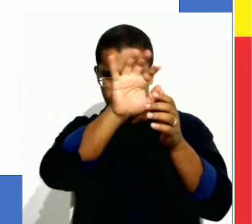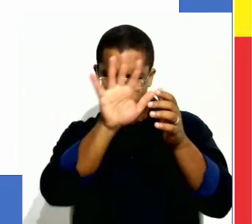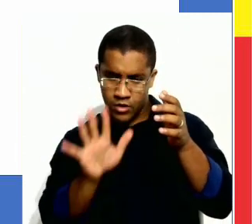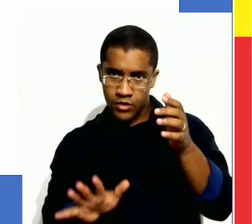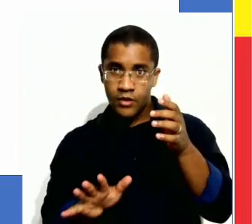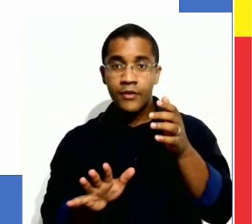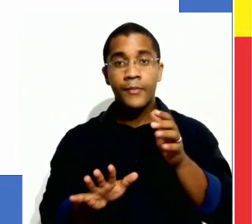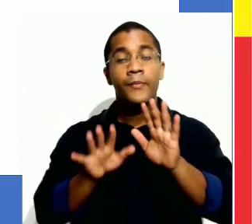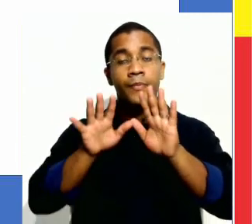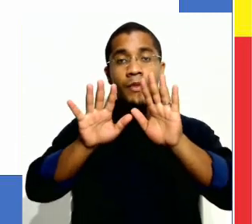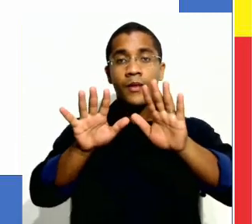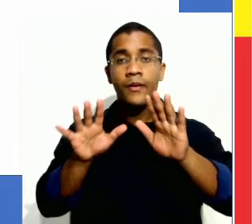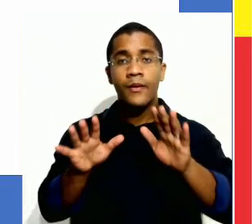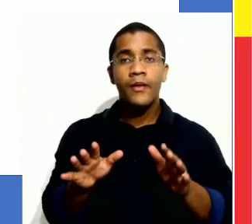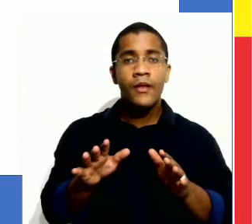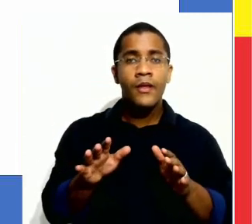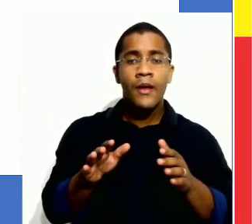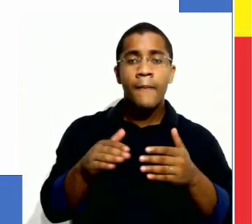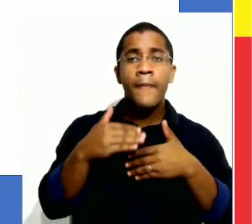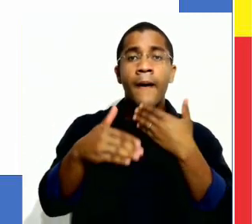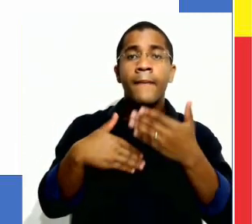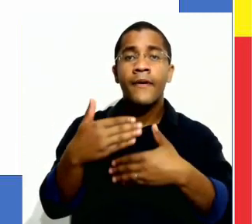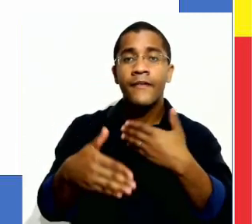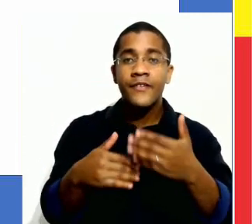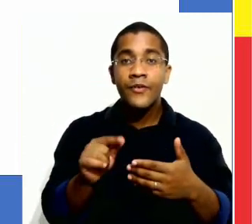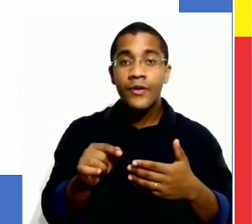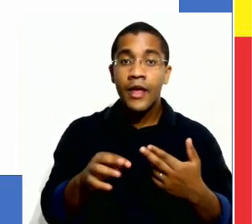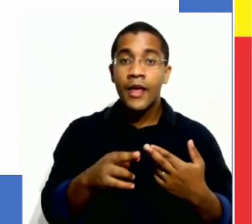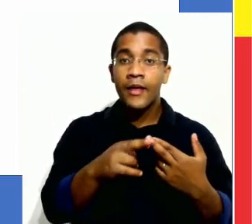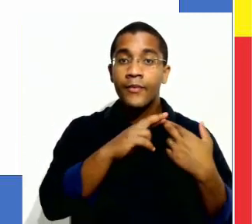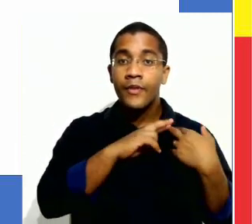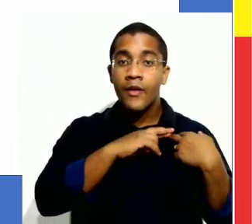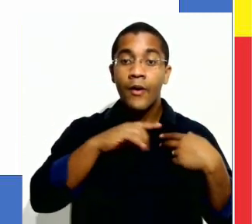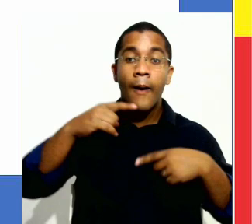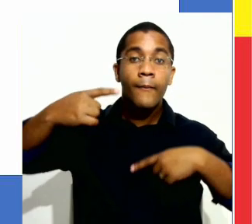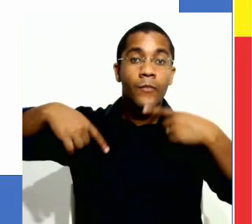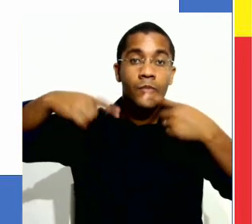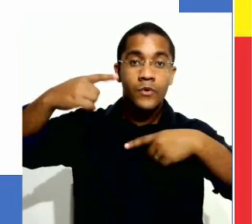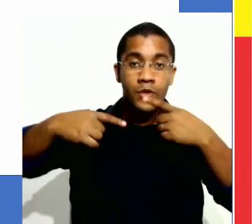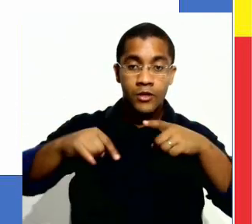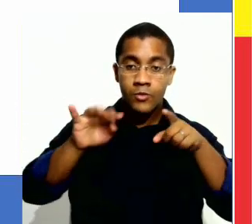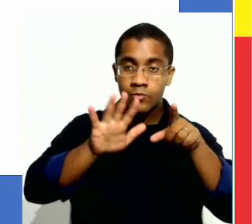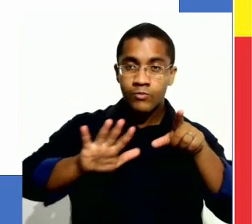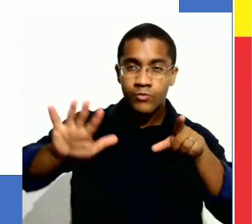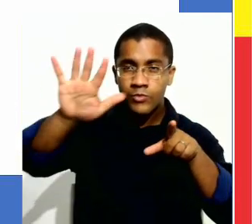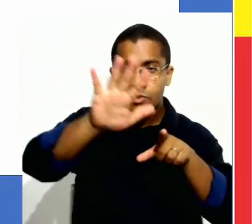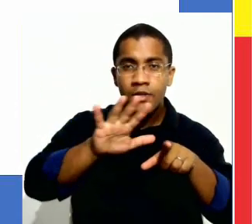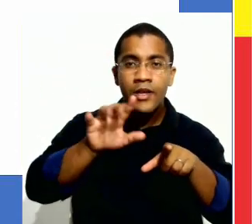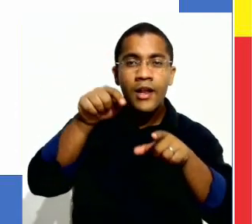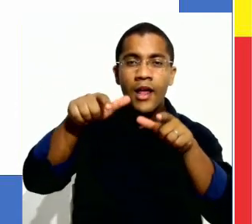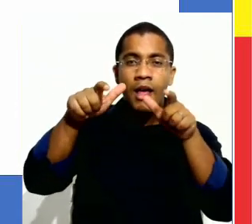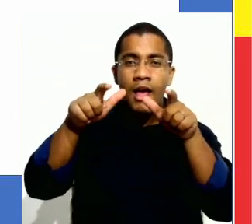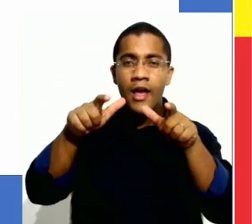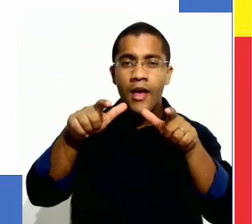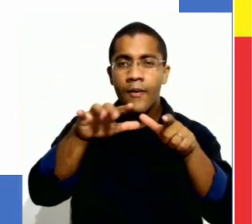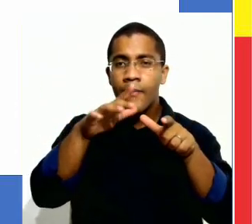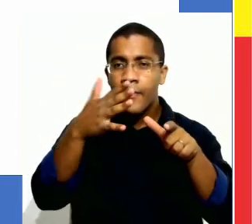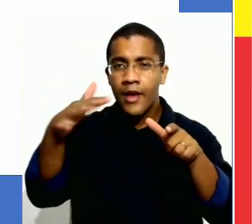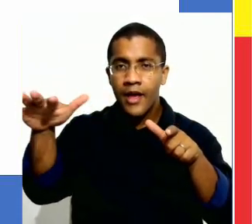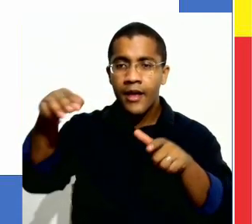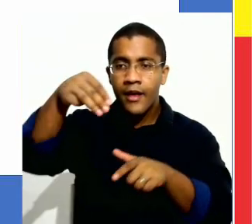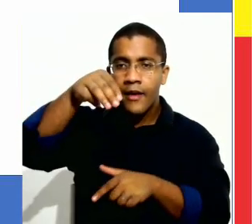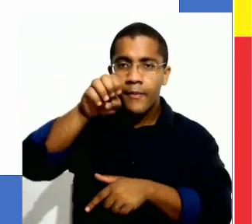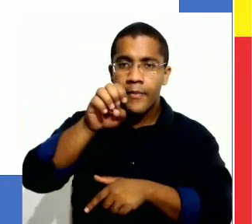passou a exercer o quê? Controle político sobre boa parte do Mediterrâneo, controlando o quê?